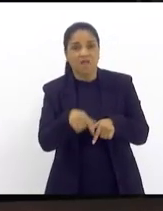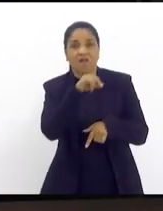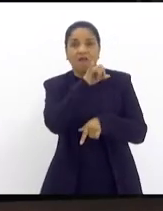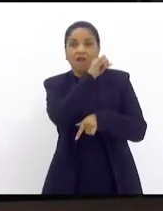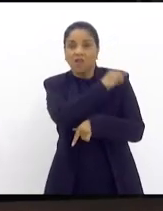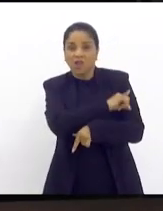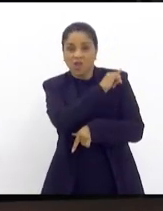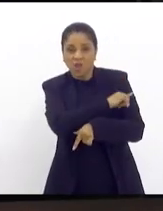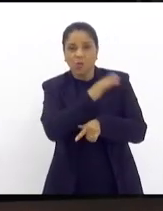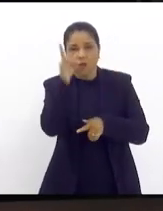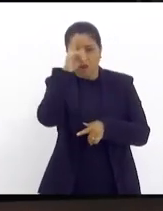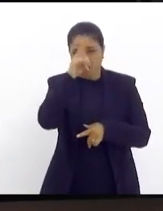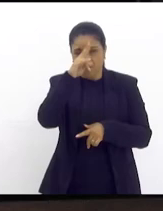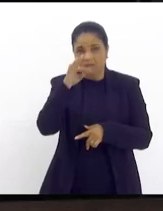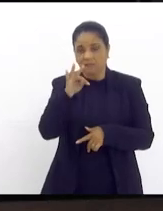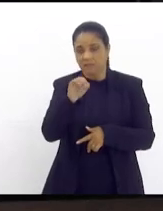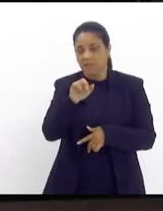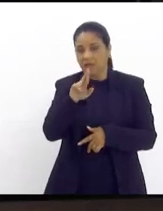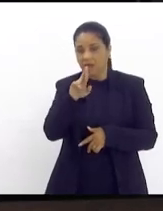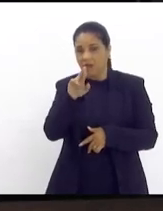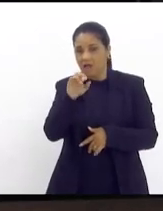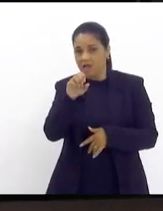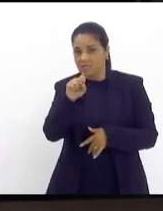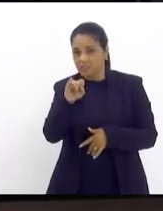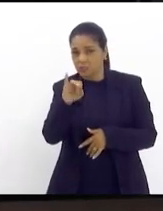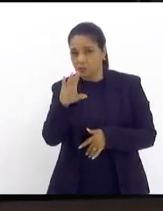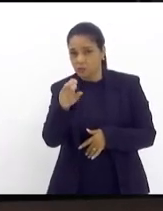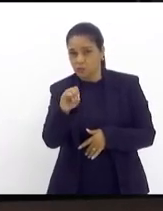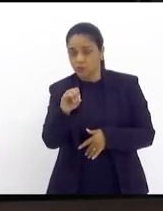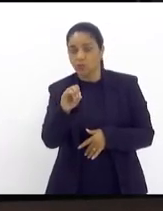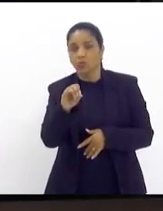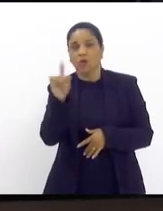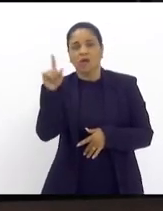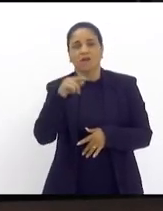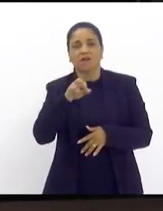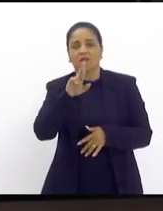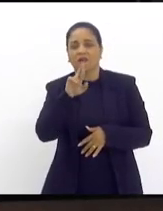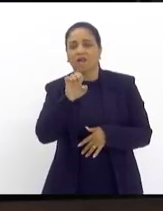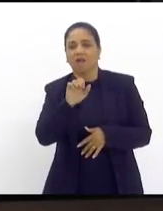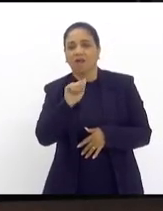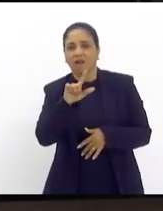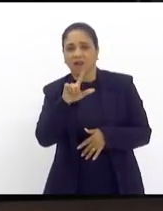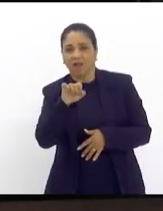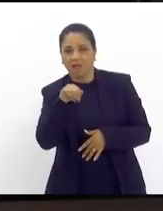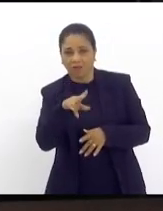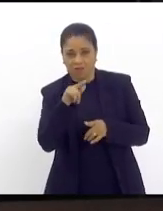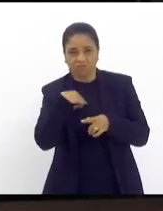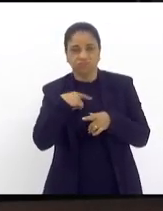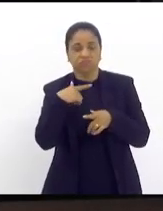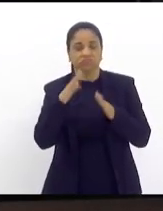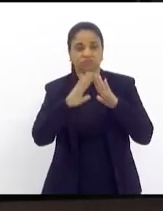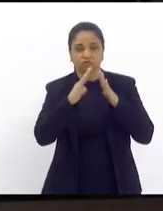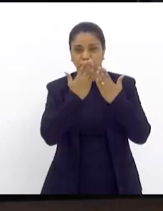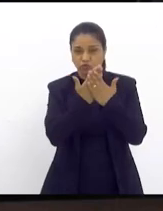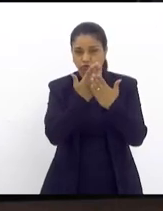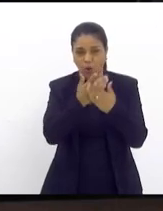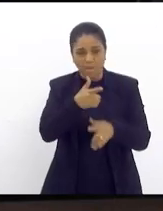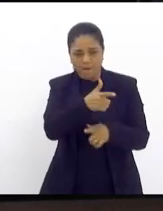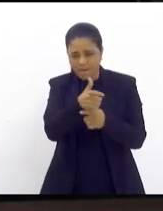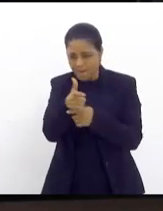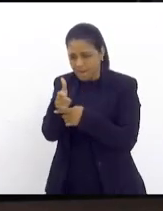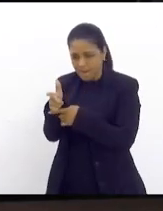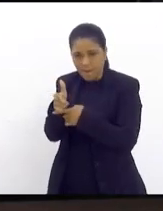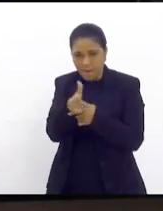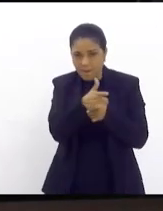Silveira e Realengo quando um jovem adentrou e matou fez uma chacina na escola em Realengo